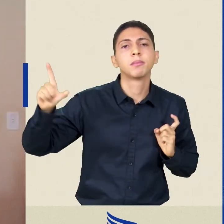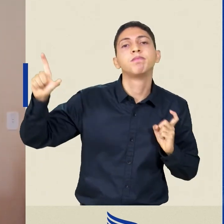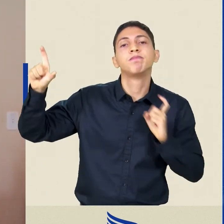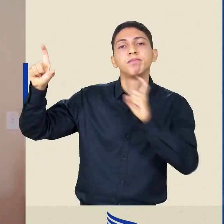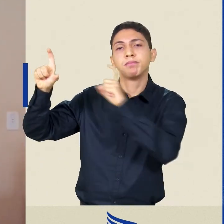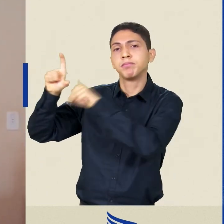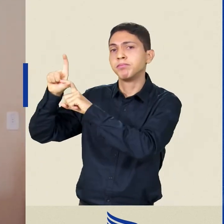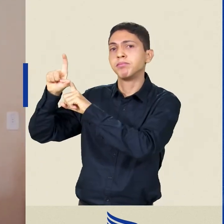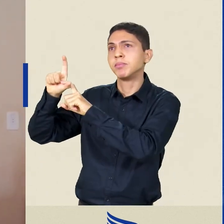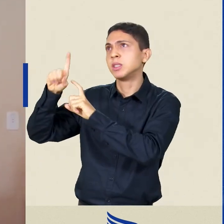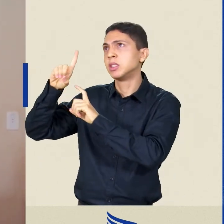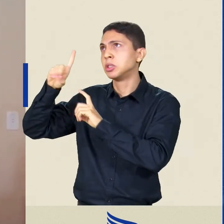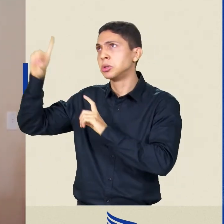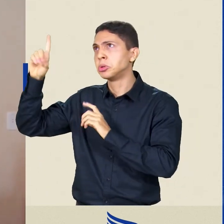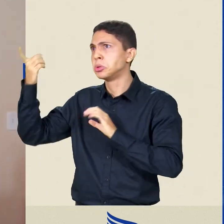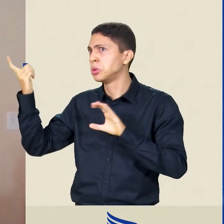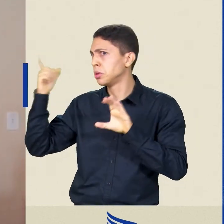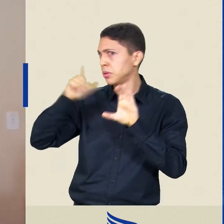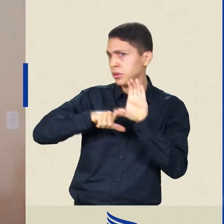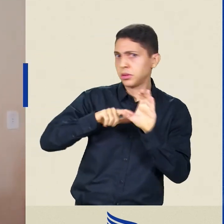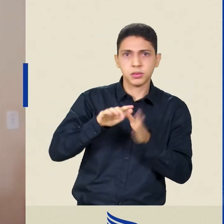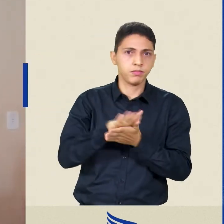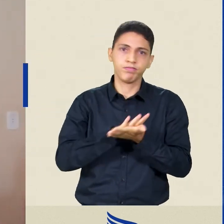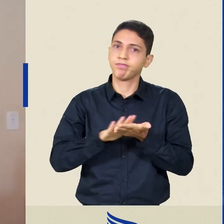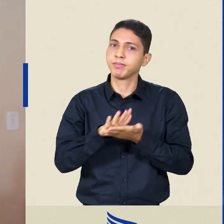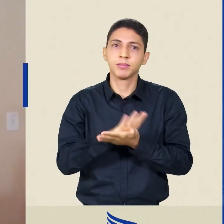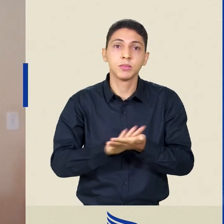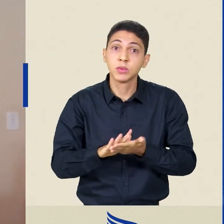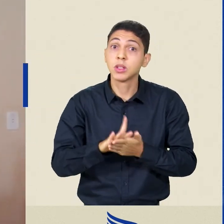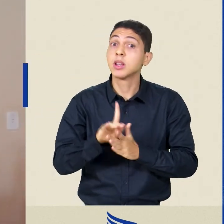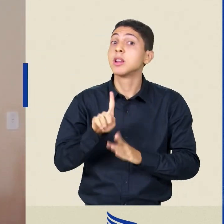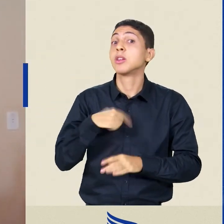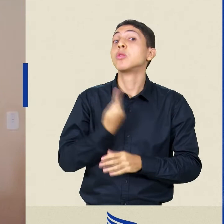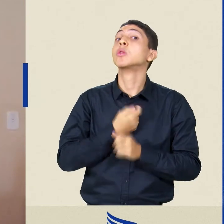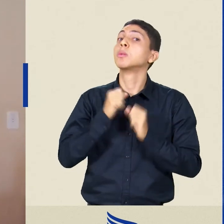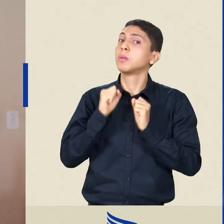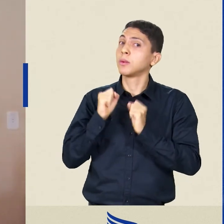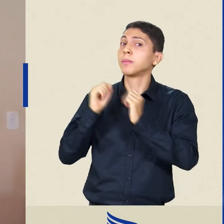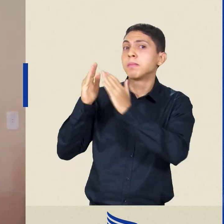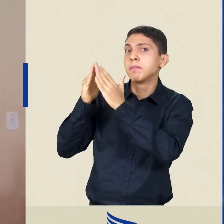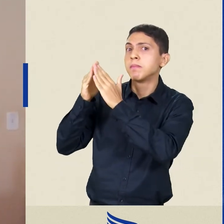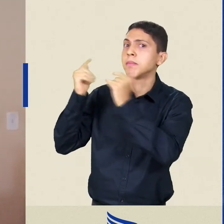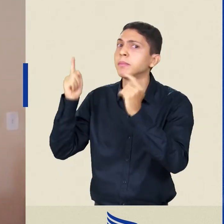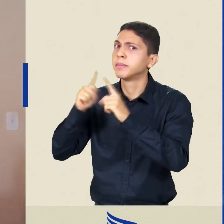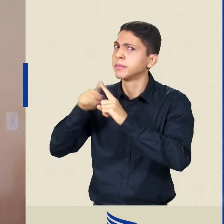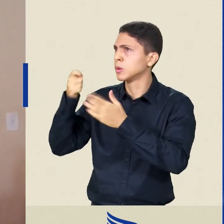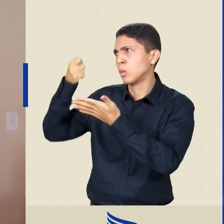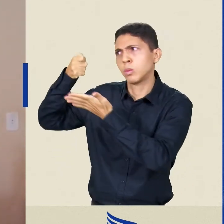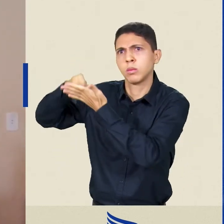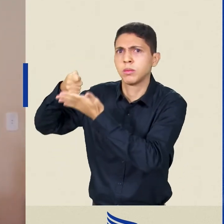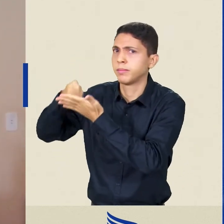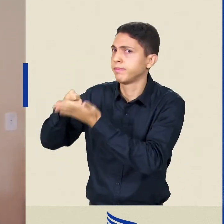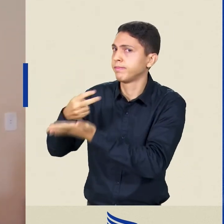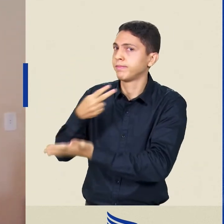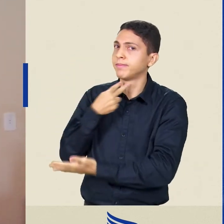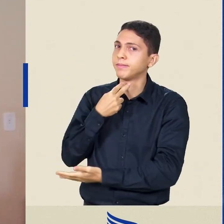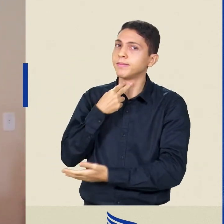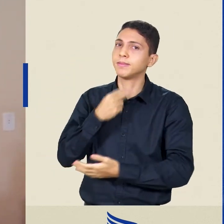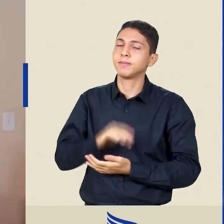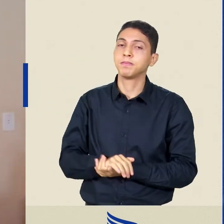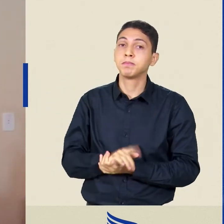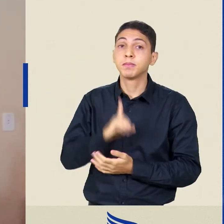nunca credores. Temos o privilégio de pedir algo a Deus, não cobrar. Quando Deus